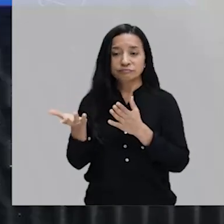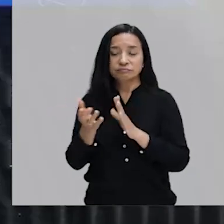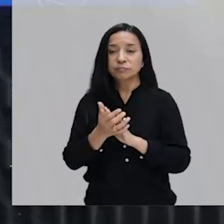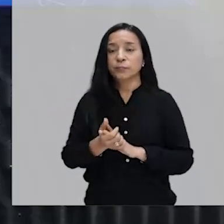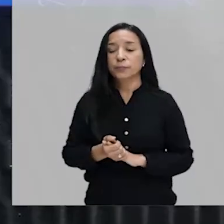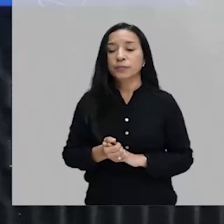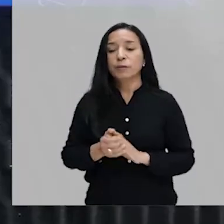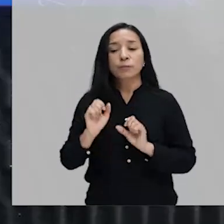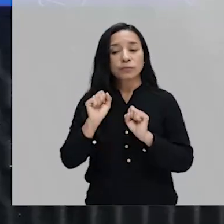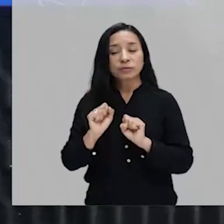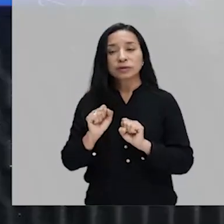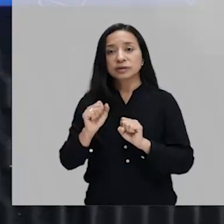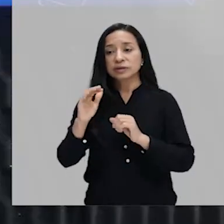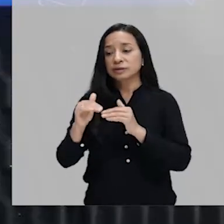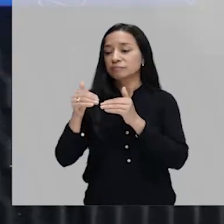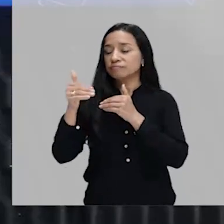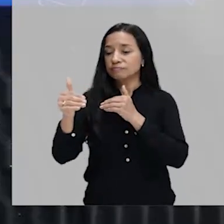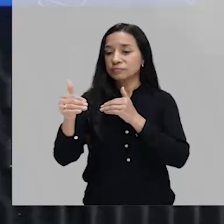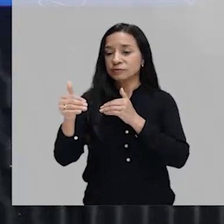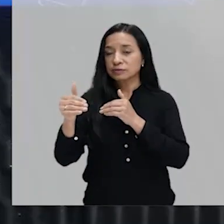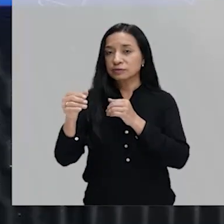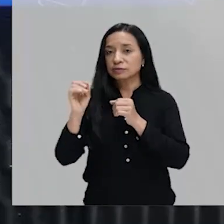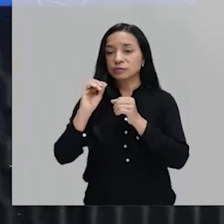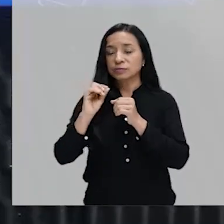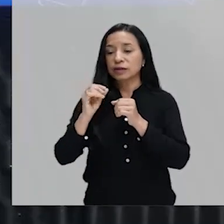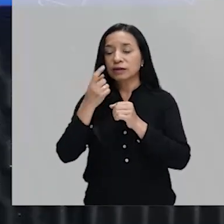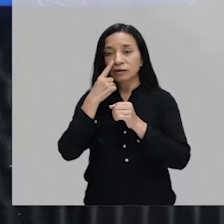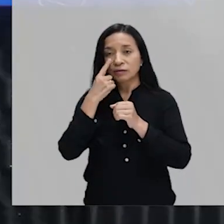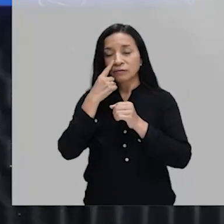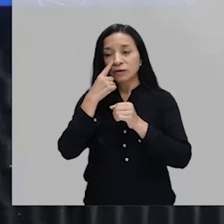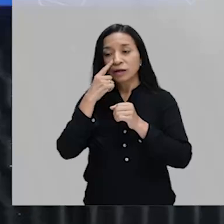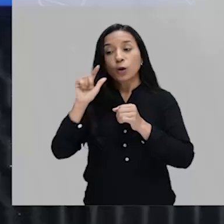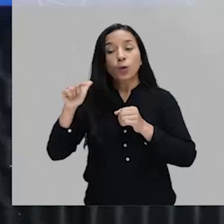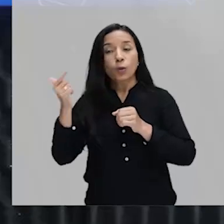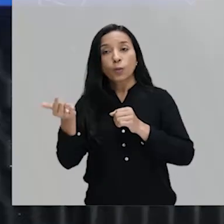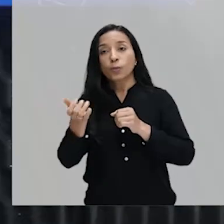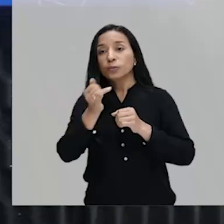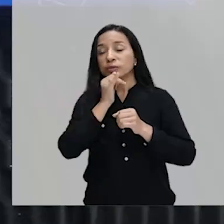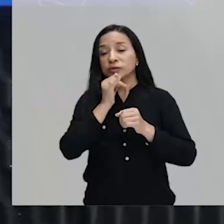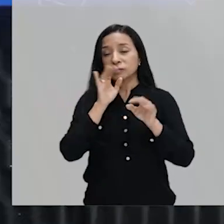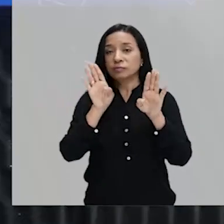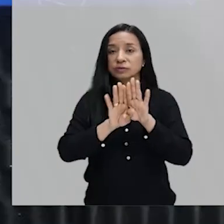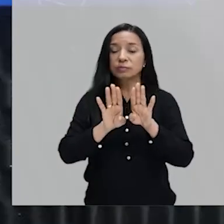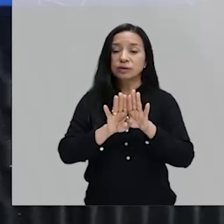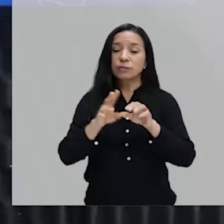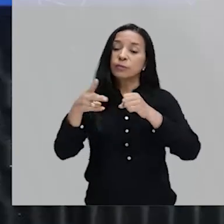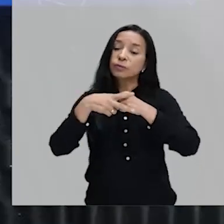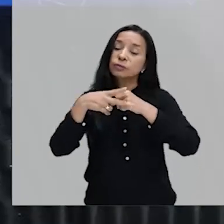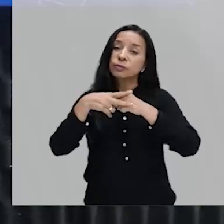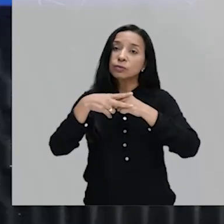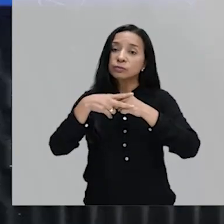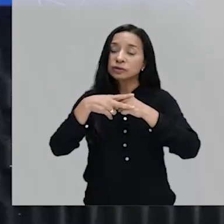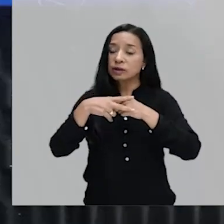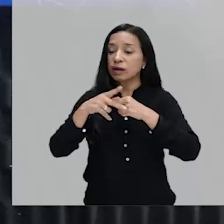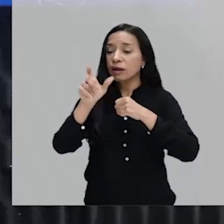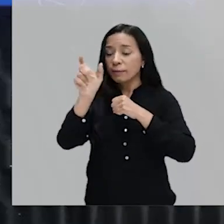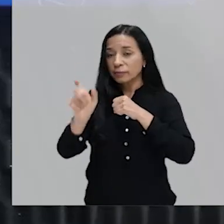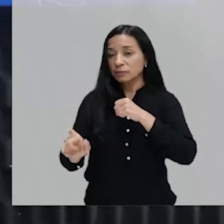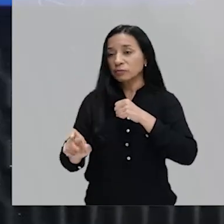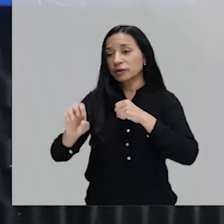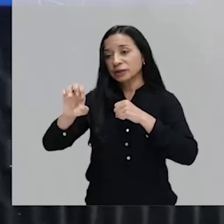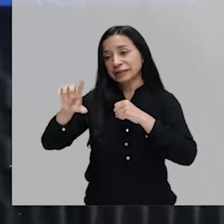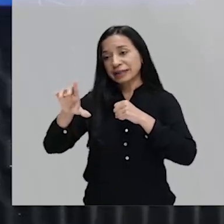né? Poderia, já mais adiante, a gente vai ver esses outros exemplos também, né? Aqui no caso, como são pronomes pessoais, ele ou